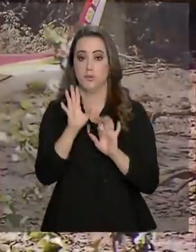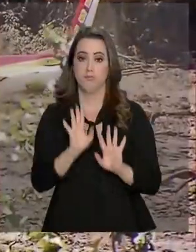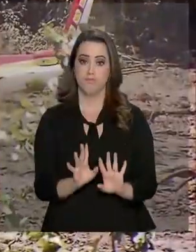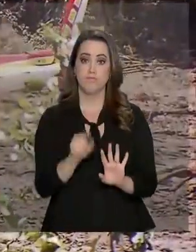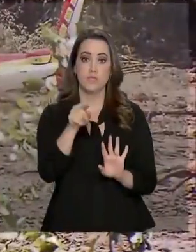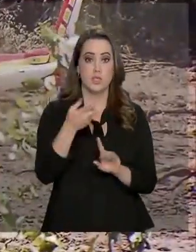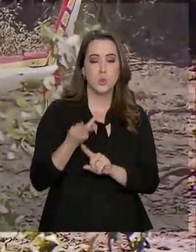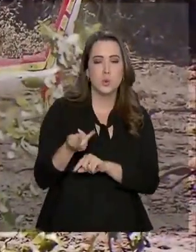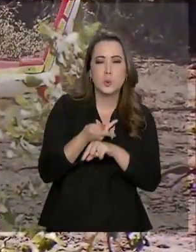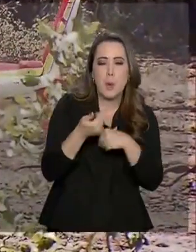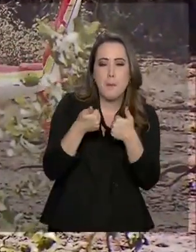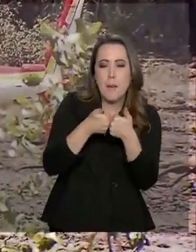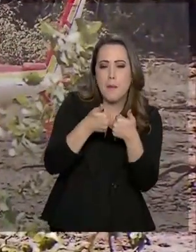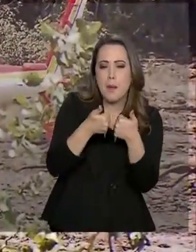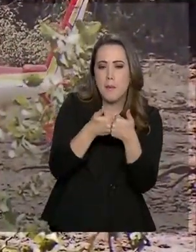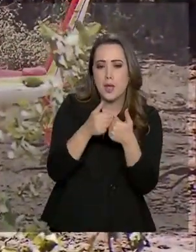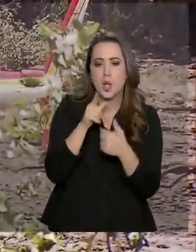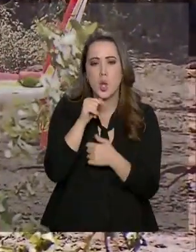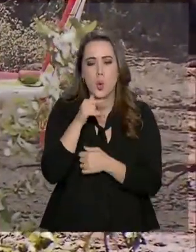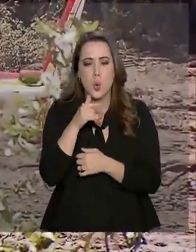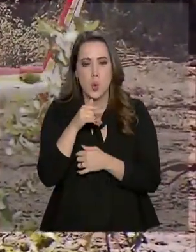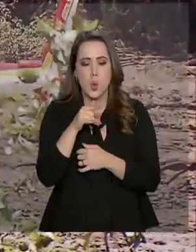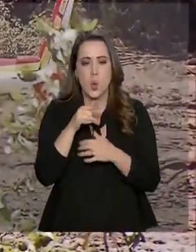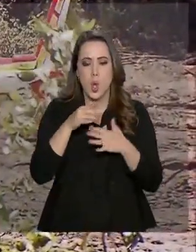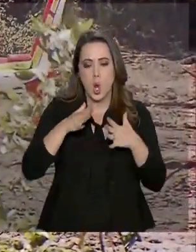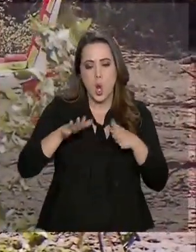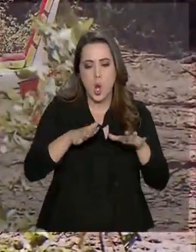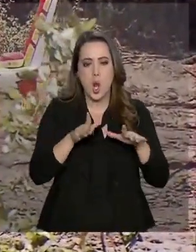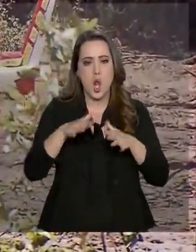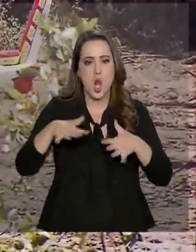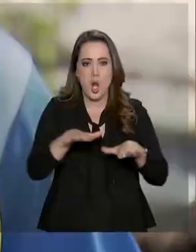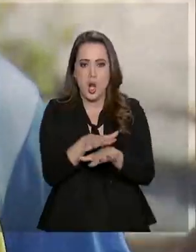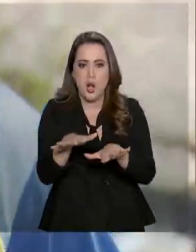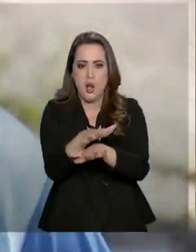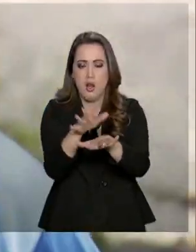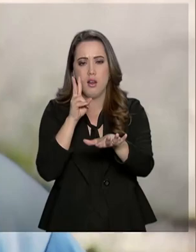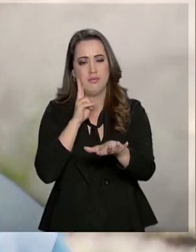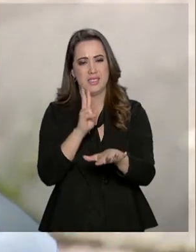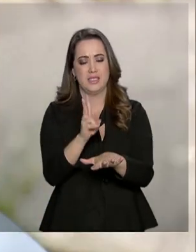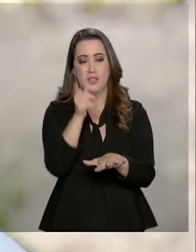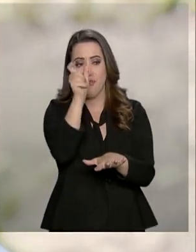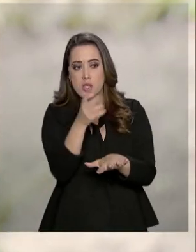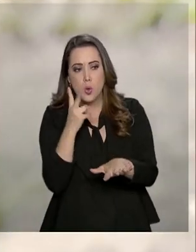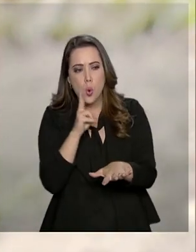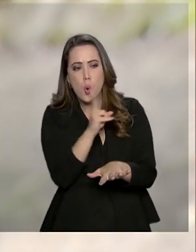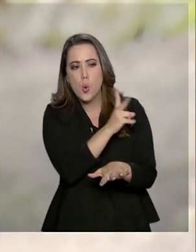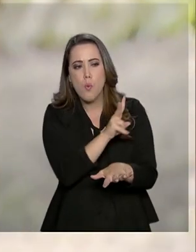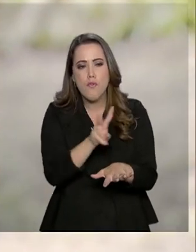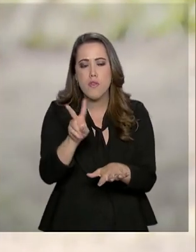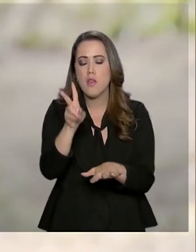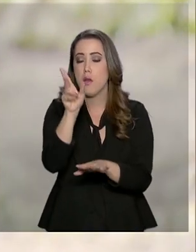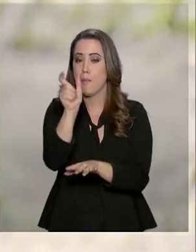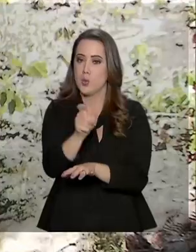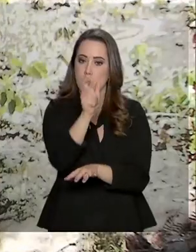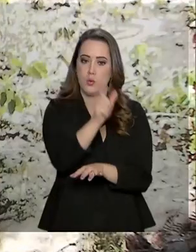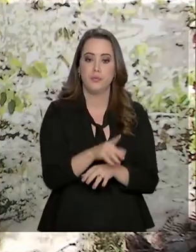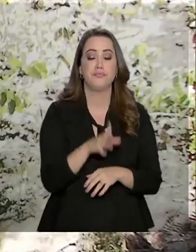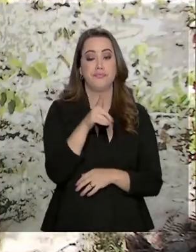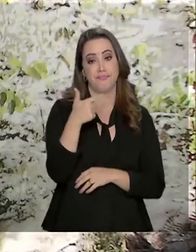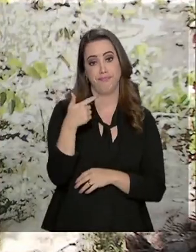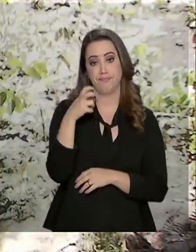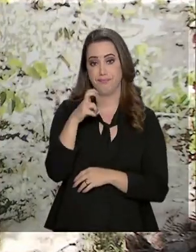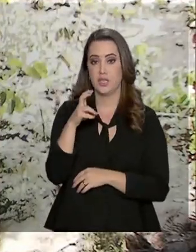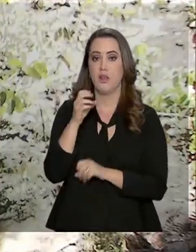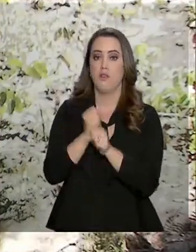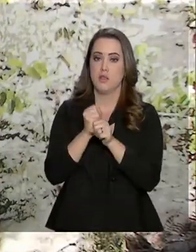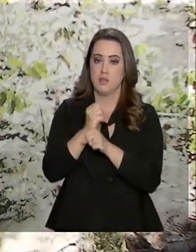Eles sobrevoavam bem próximo ao mar de lama na tentativa de achar alguma vítima. Paulo mora em Brumadinho há 25 anos e